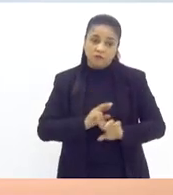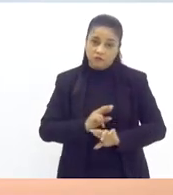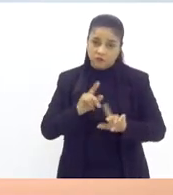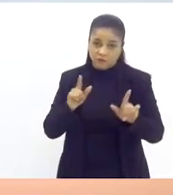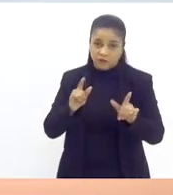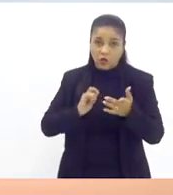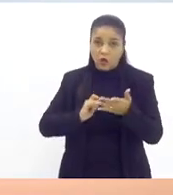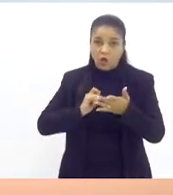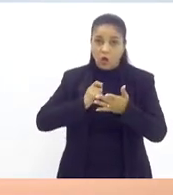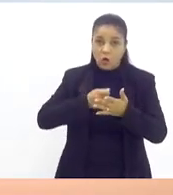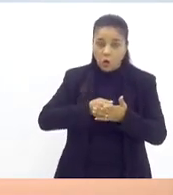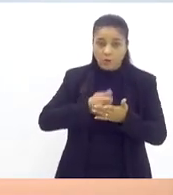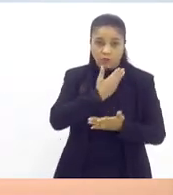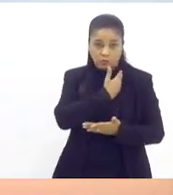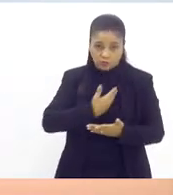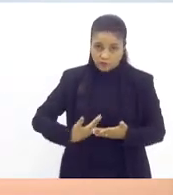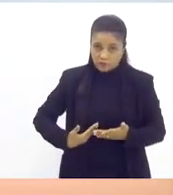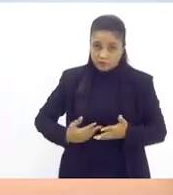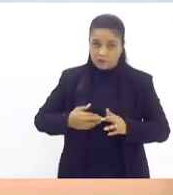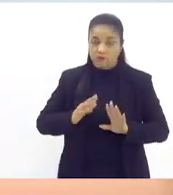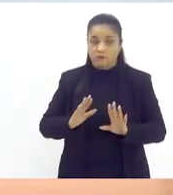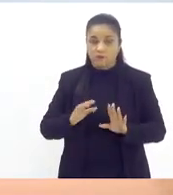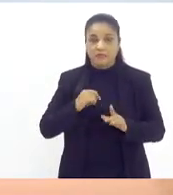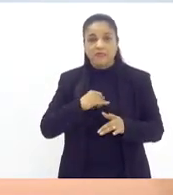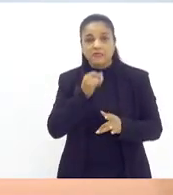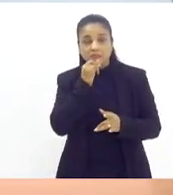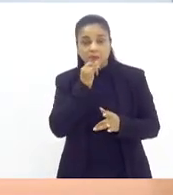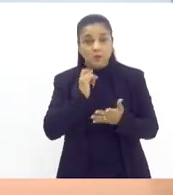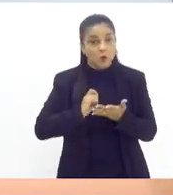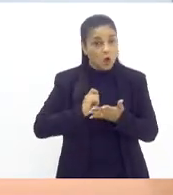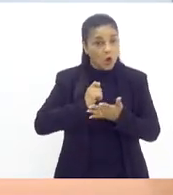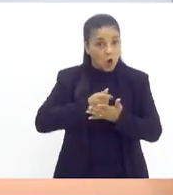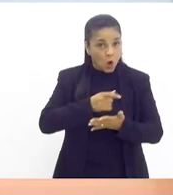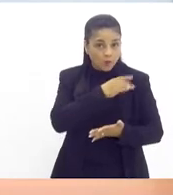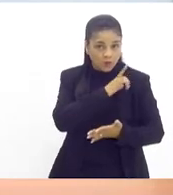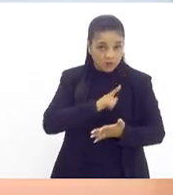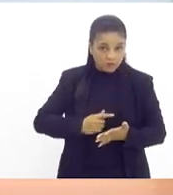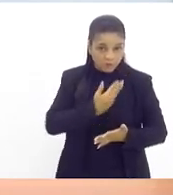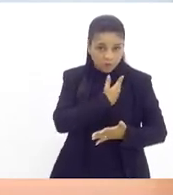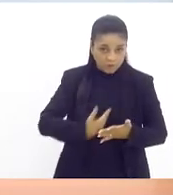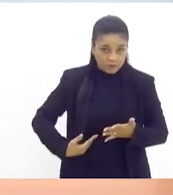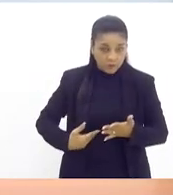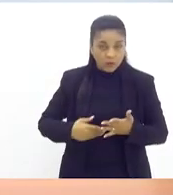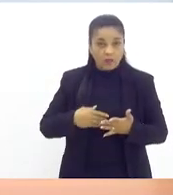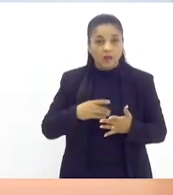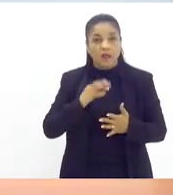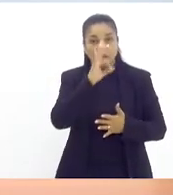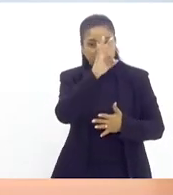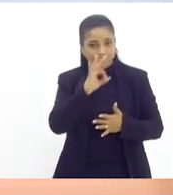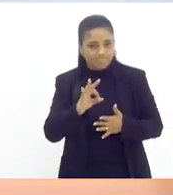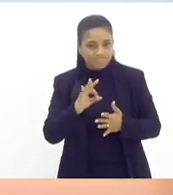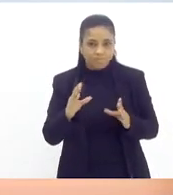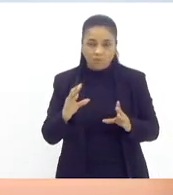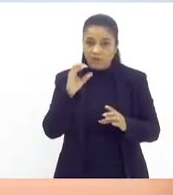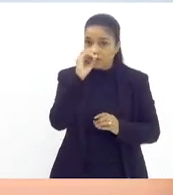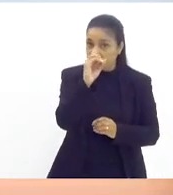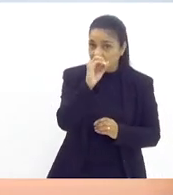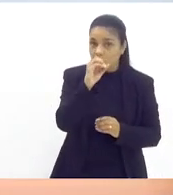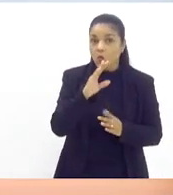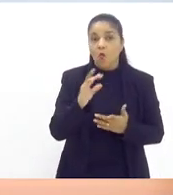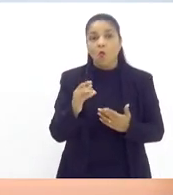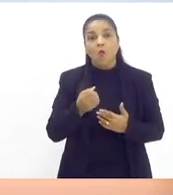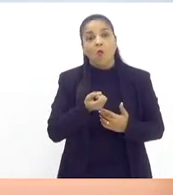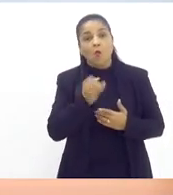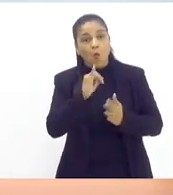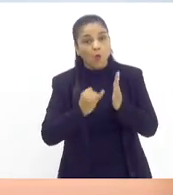compras governamentais. Prevê-se que compras governamentais ou terão alíquota zero ou terão a destinação integral do imposto